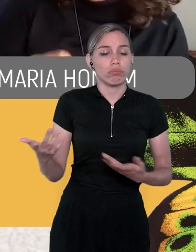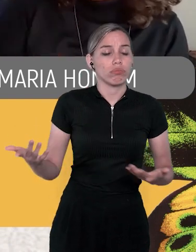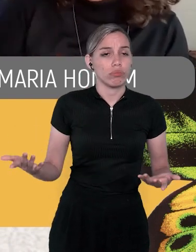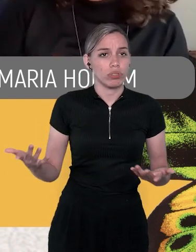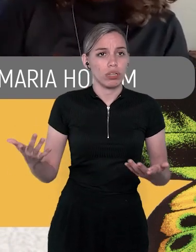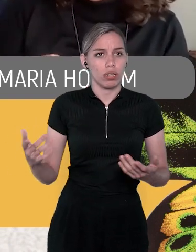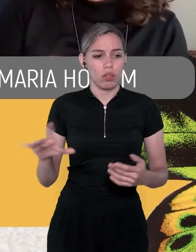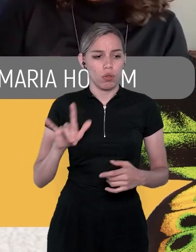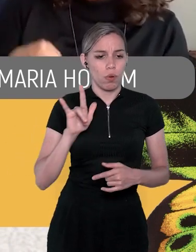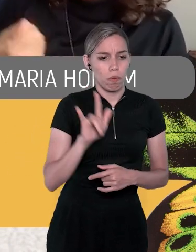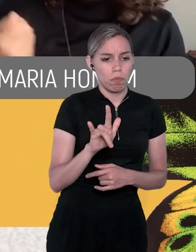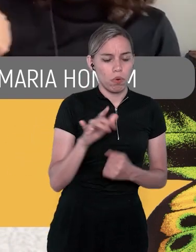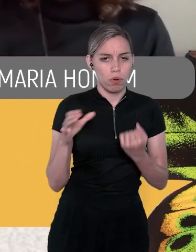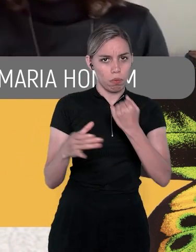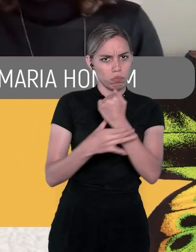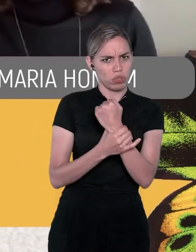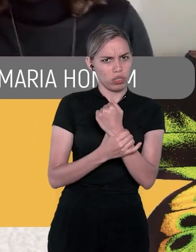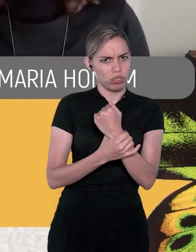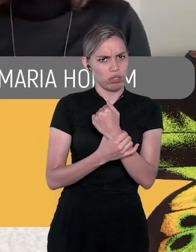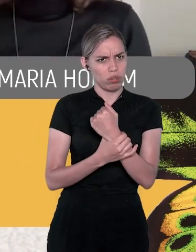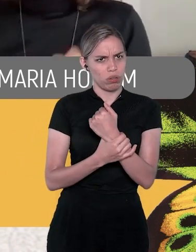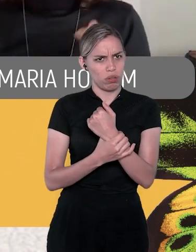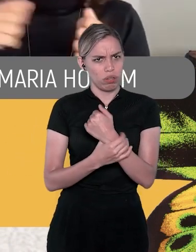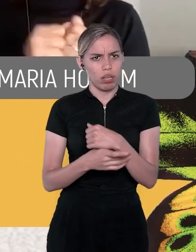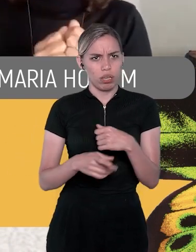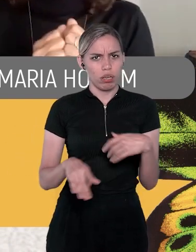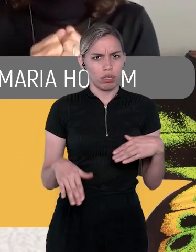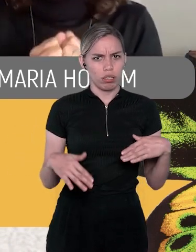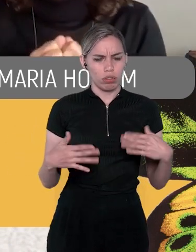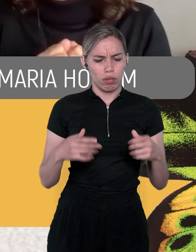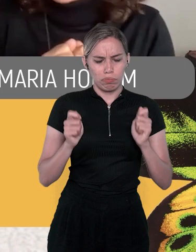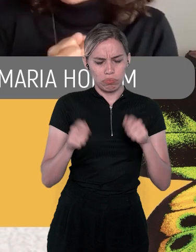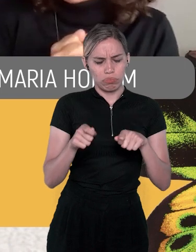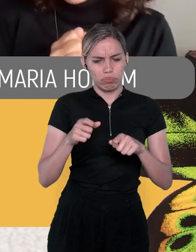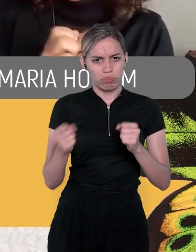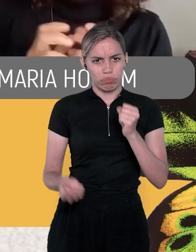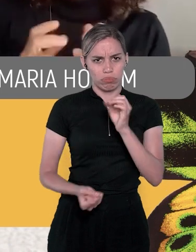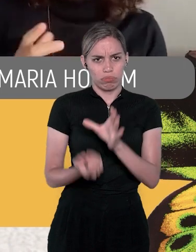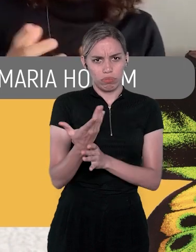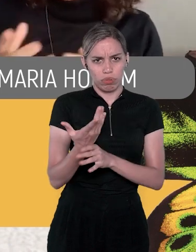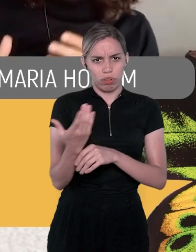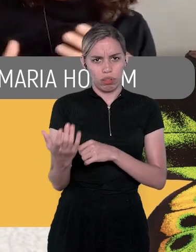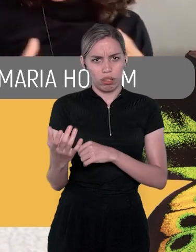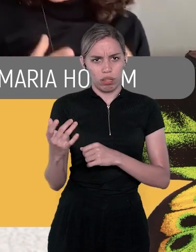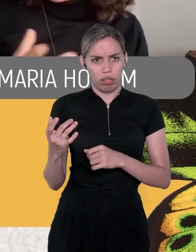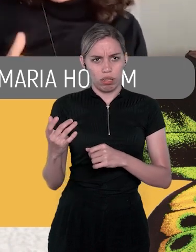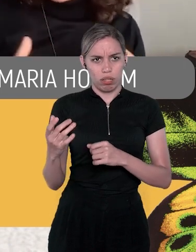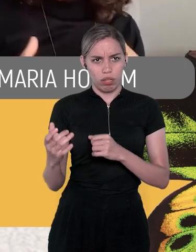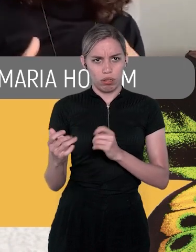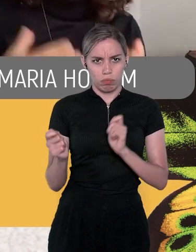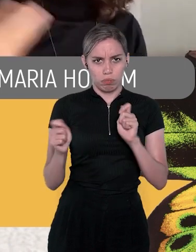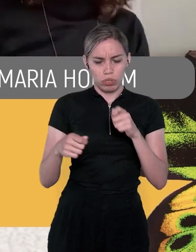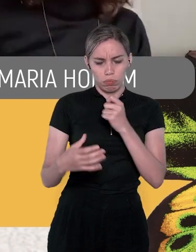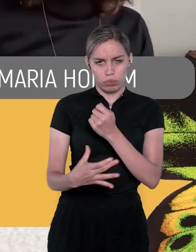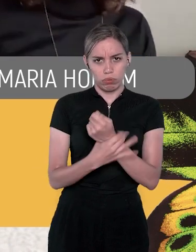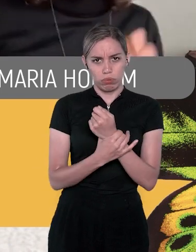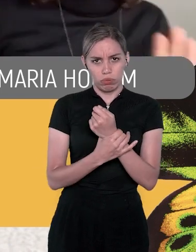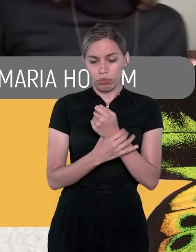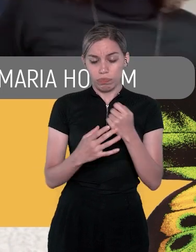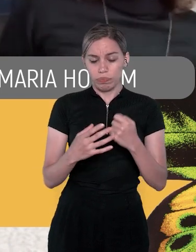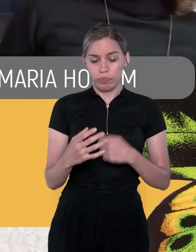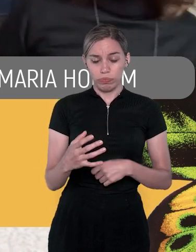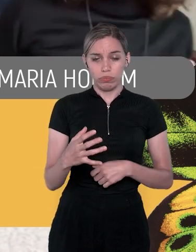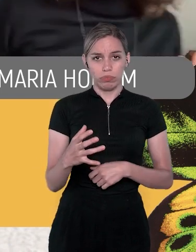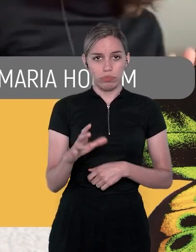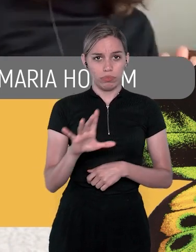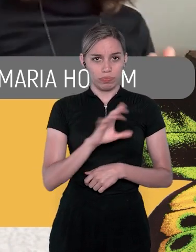amor é defesa, então você vai construir uma possibilidade de amor. como é que é isso? Acho que